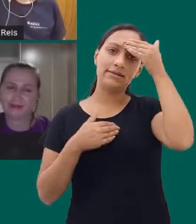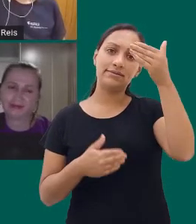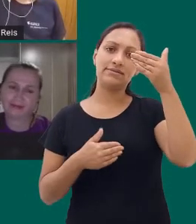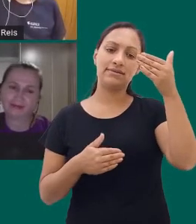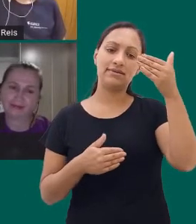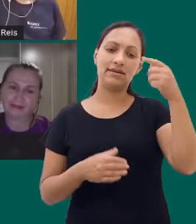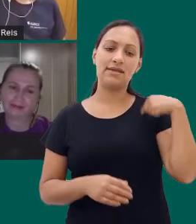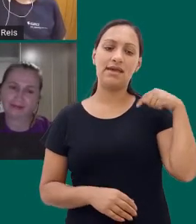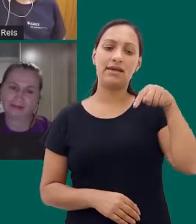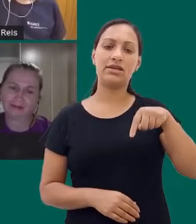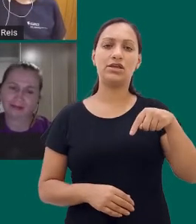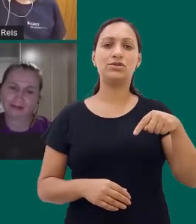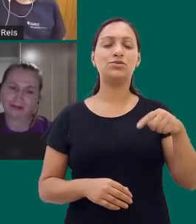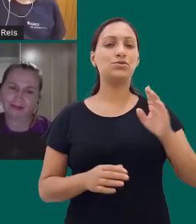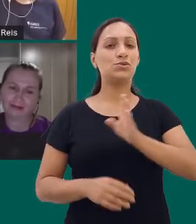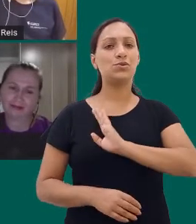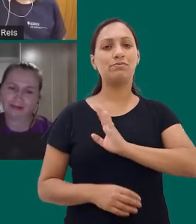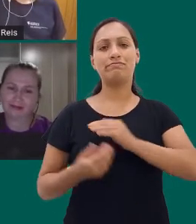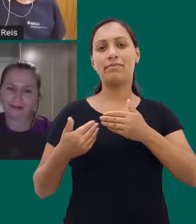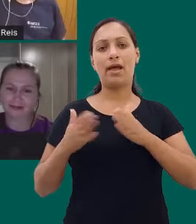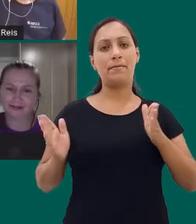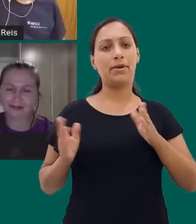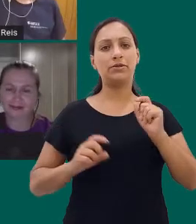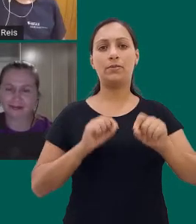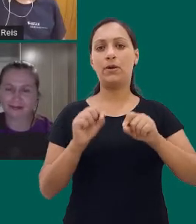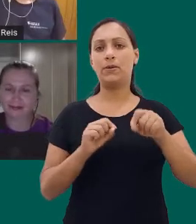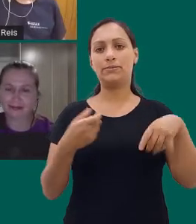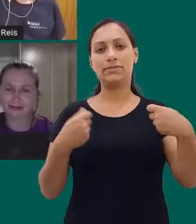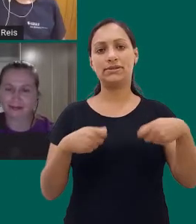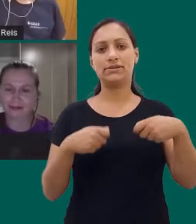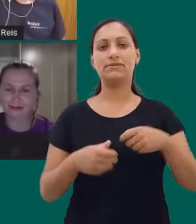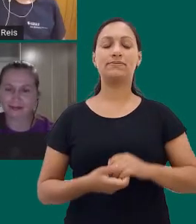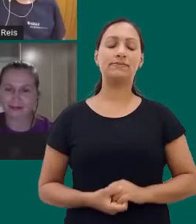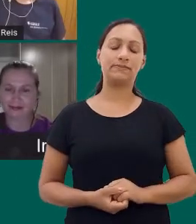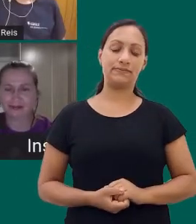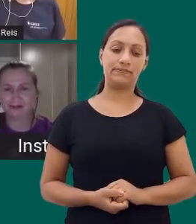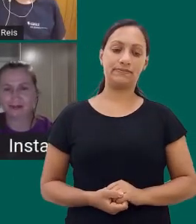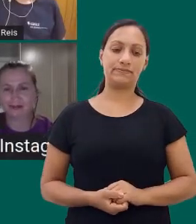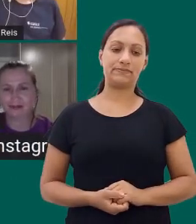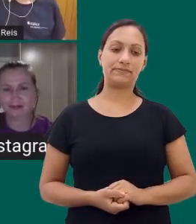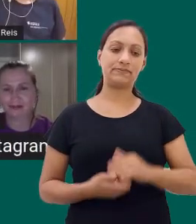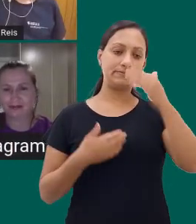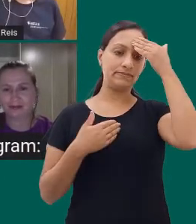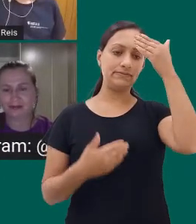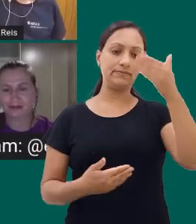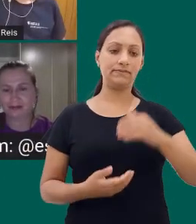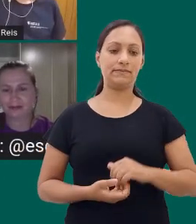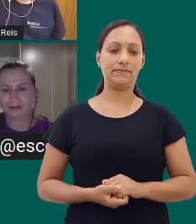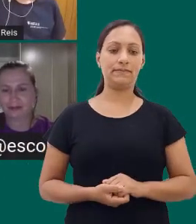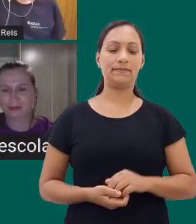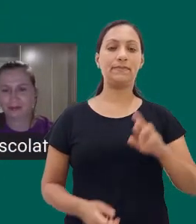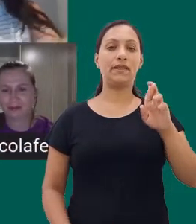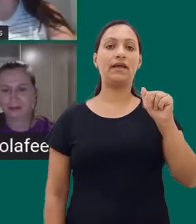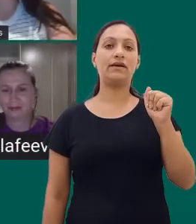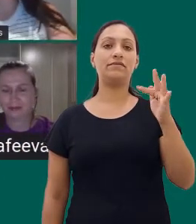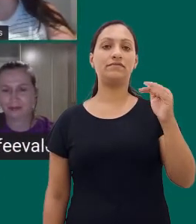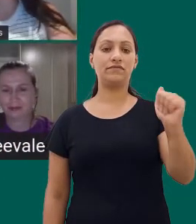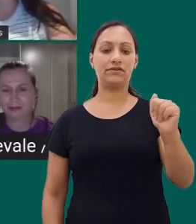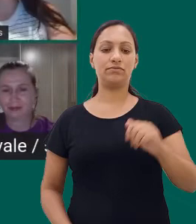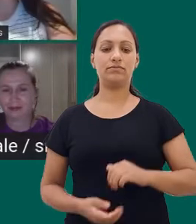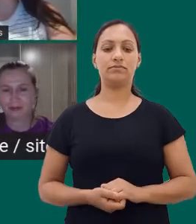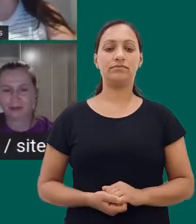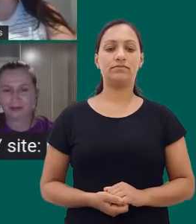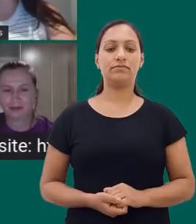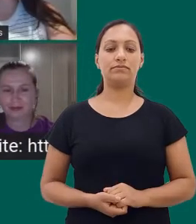aqui de coração aberto para o que for preciso. Obrigada, Cris. Obrigadão, Geraldine. Vamos lá, Rafa.